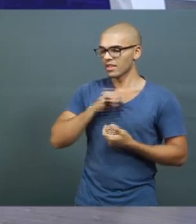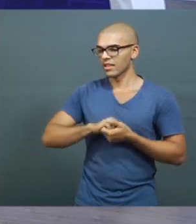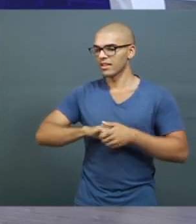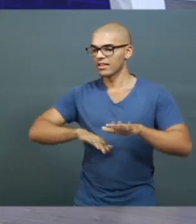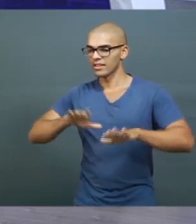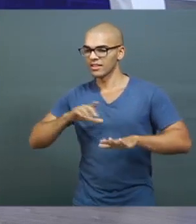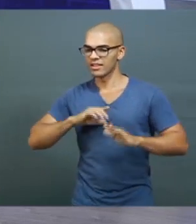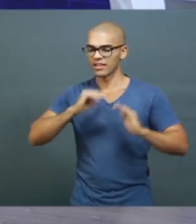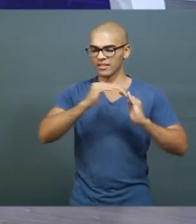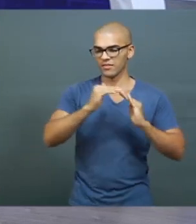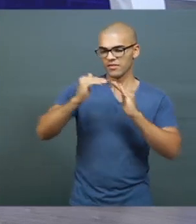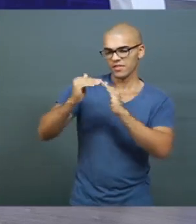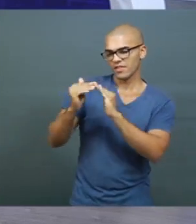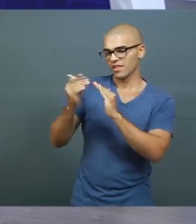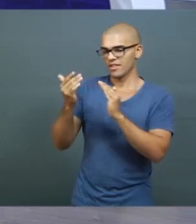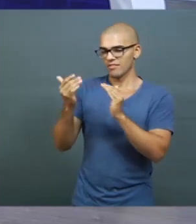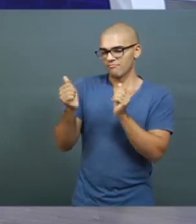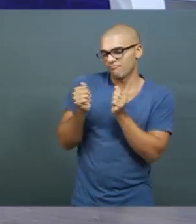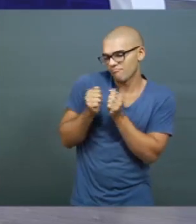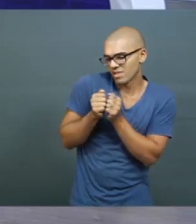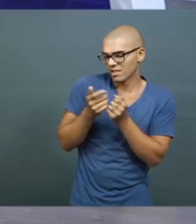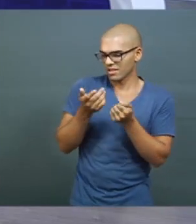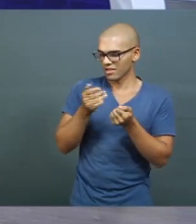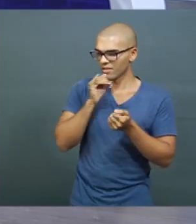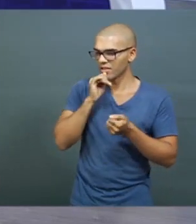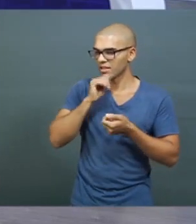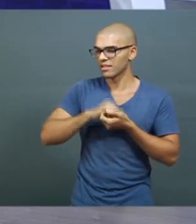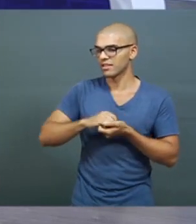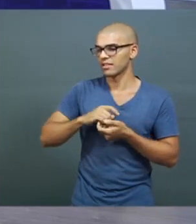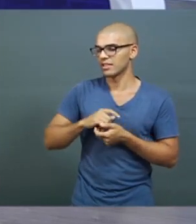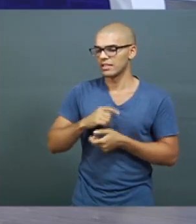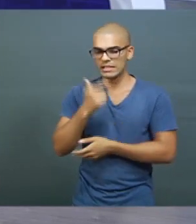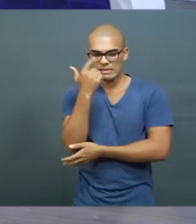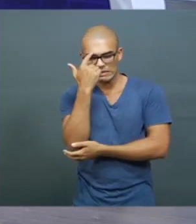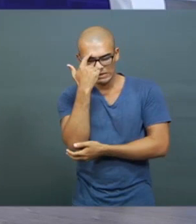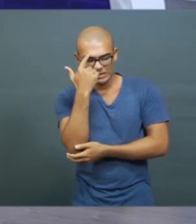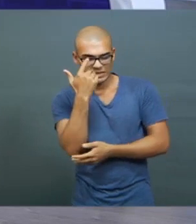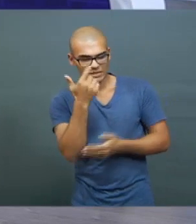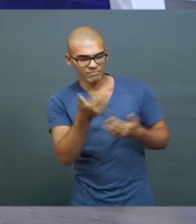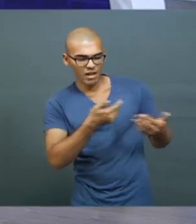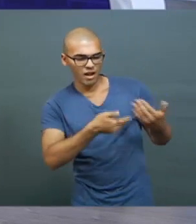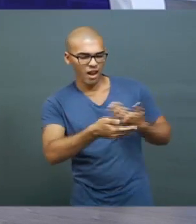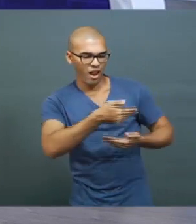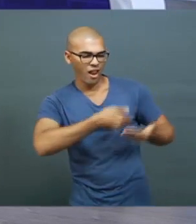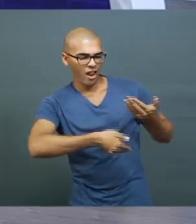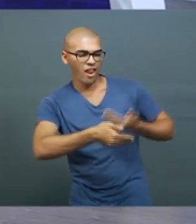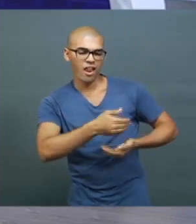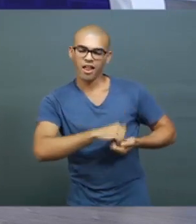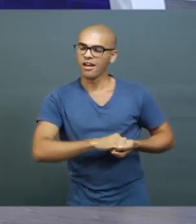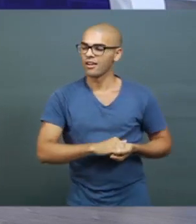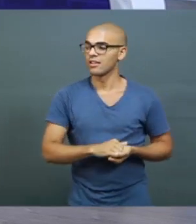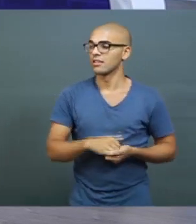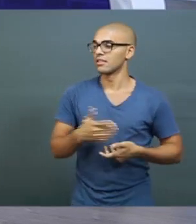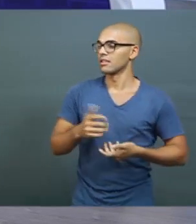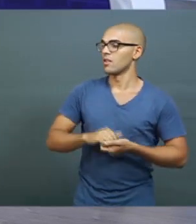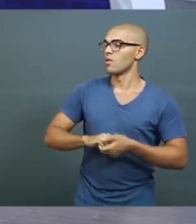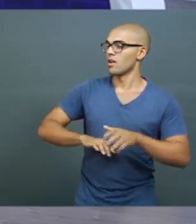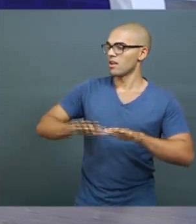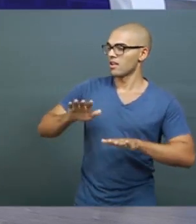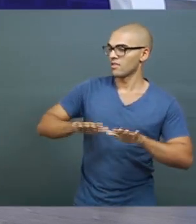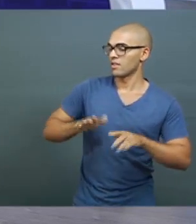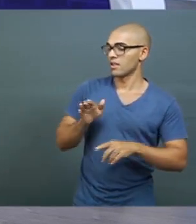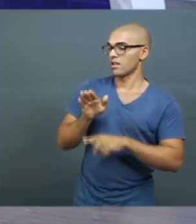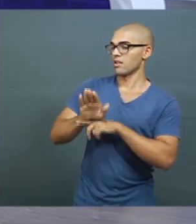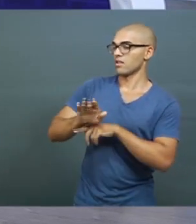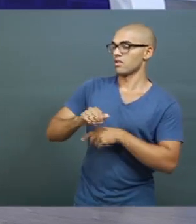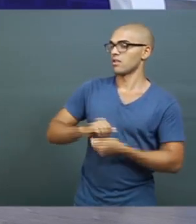açúcar, ainda se preocupa com o menino que chegou e que a família ficou distante, né? Eu percebo um pouco isso, eu acho que isso ajuda um pouco.